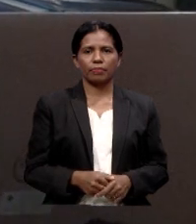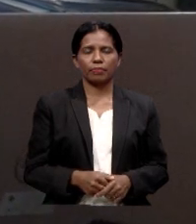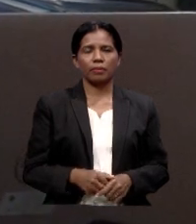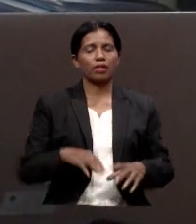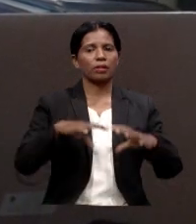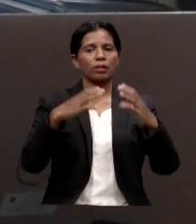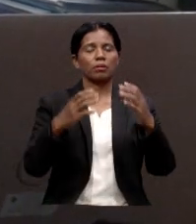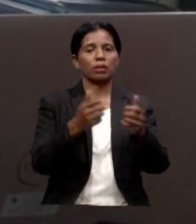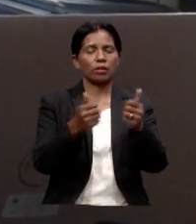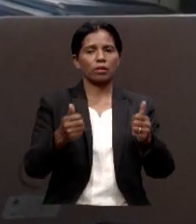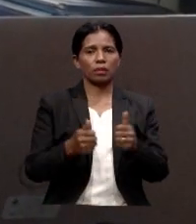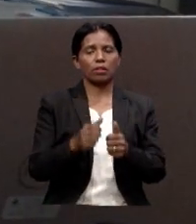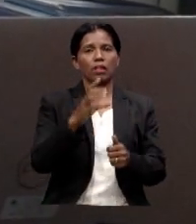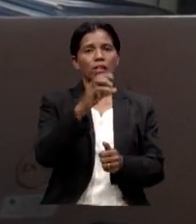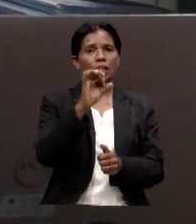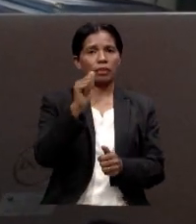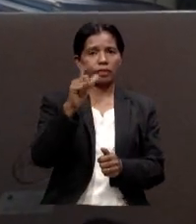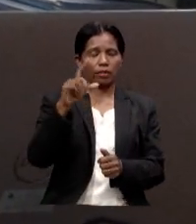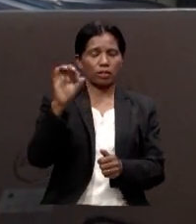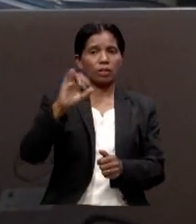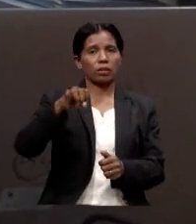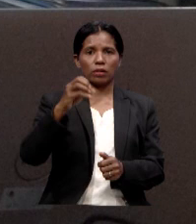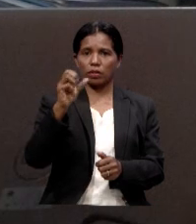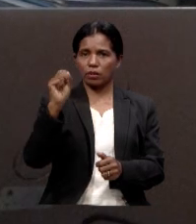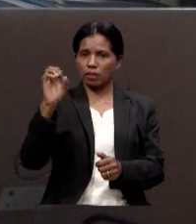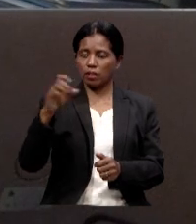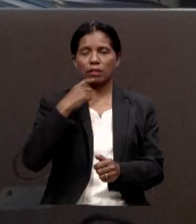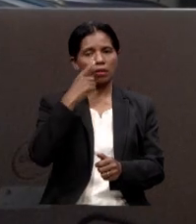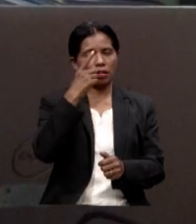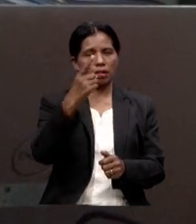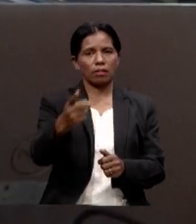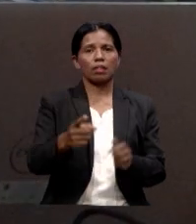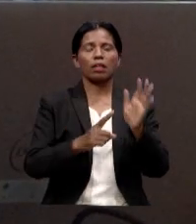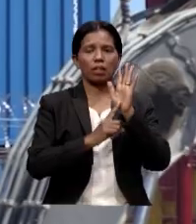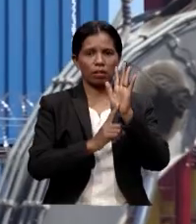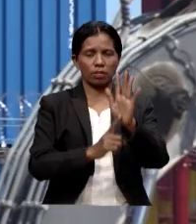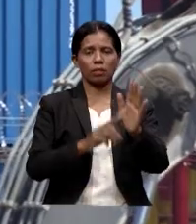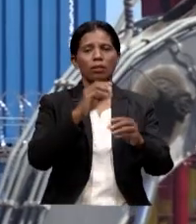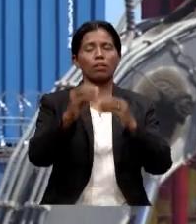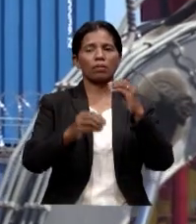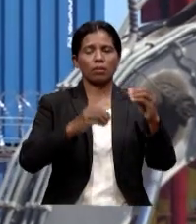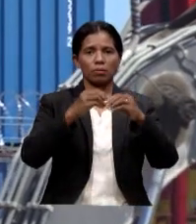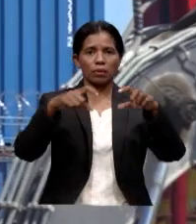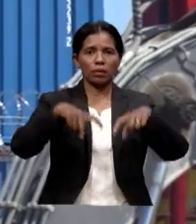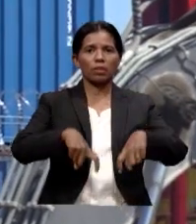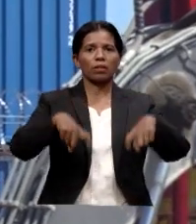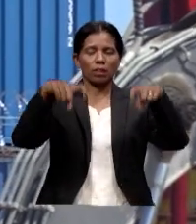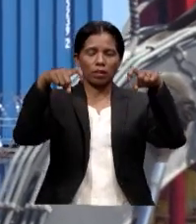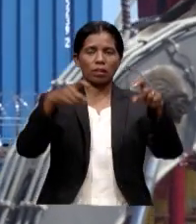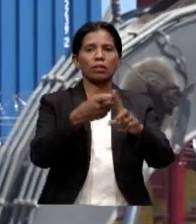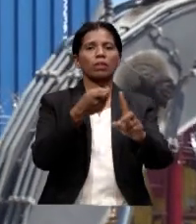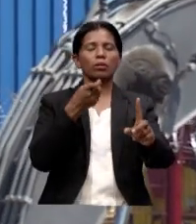Komisário Autoridade Aduaneira Alfândega, José António Fátima Abílio, ratou questão nem, relaciona o pedido russi